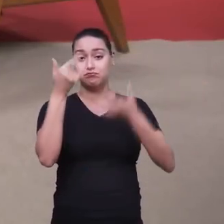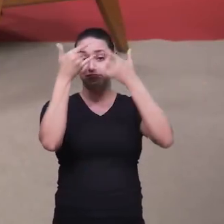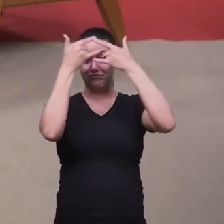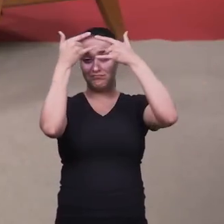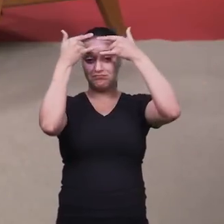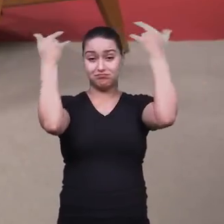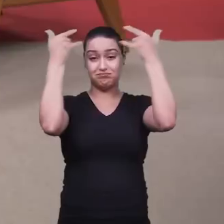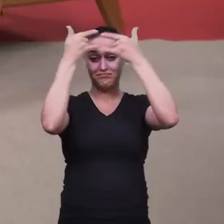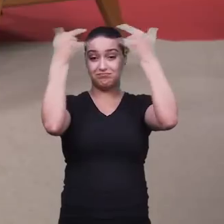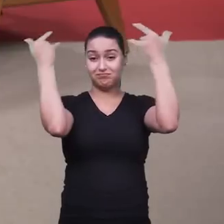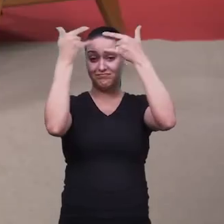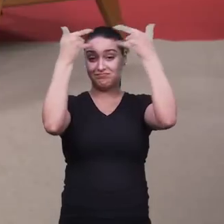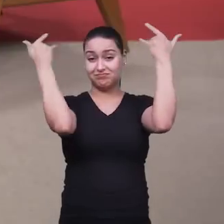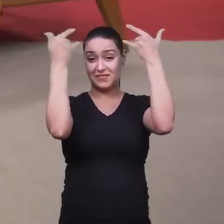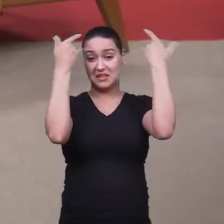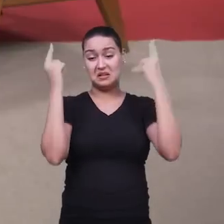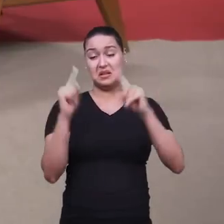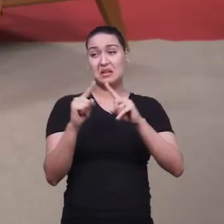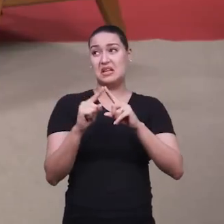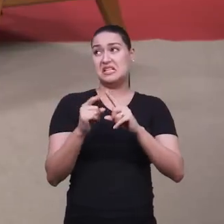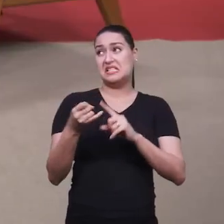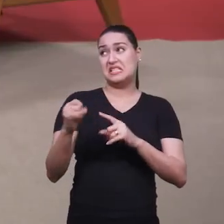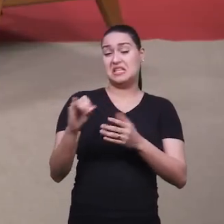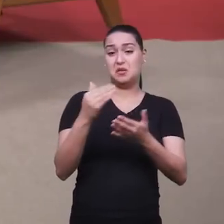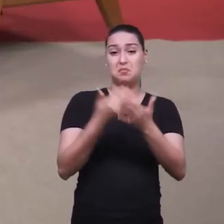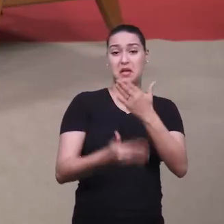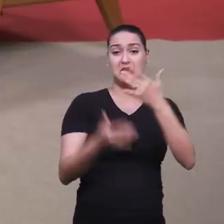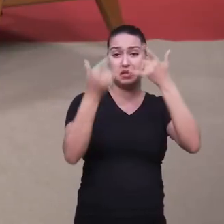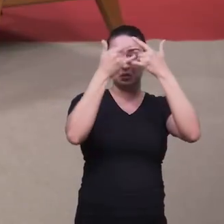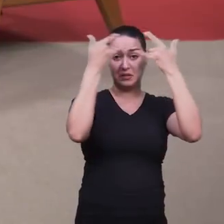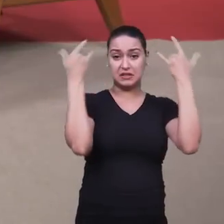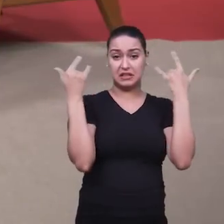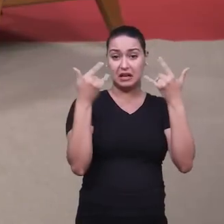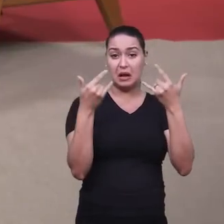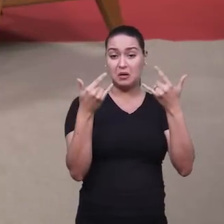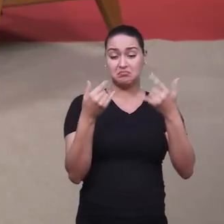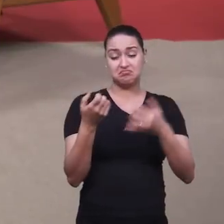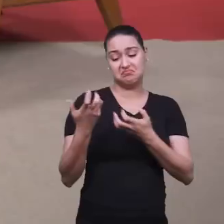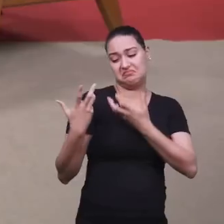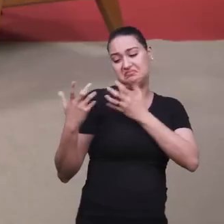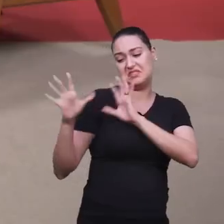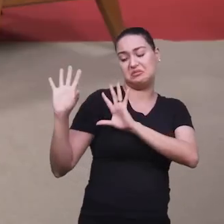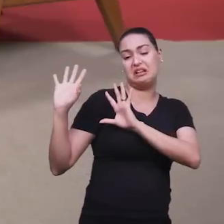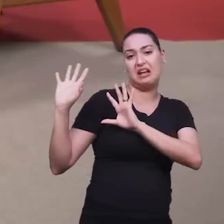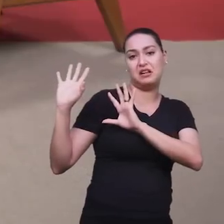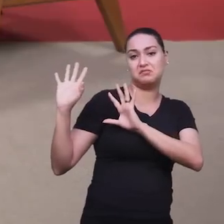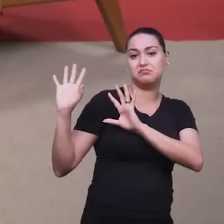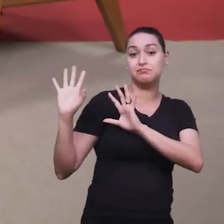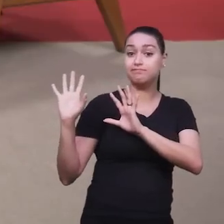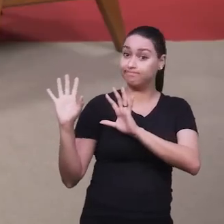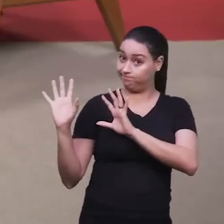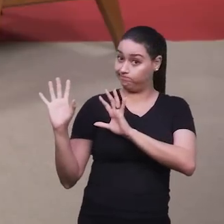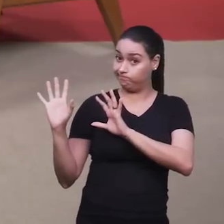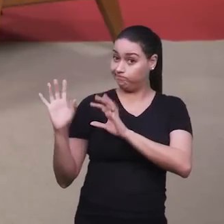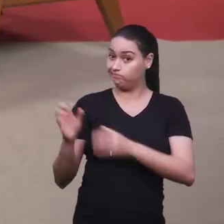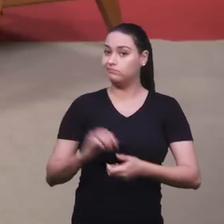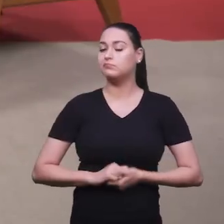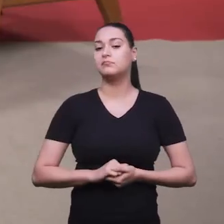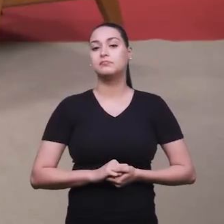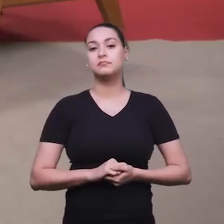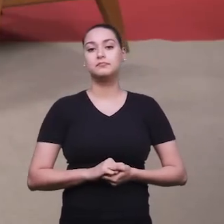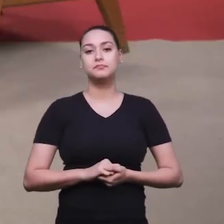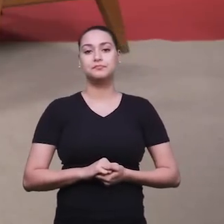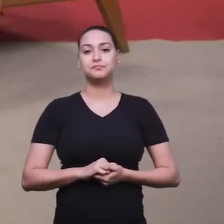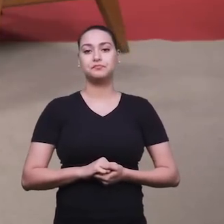Perdeu aquilo, um ganho material. Exatamente. Eu não tenho mais interesse. Exatamente. Né? Não tem mais interesse. Eu queria fazer um